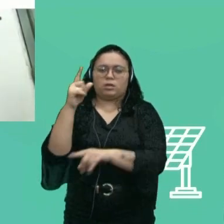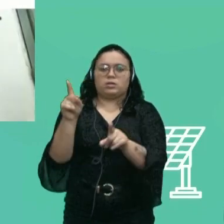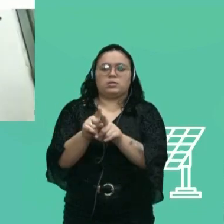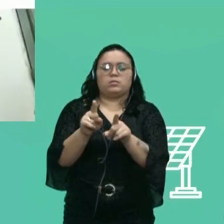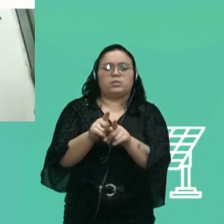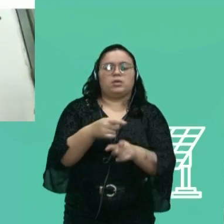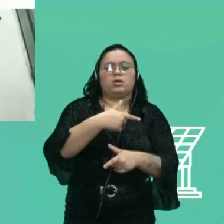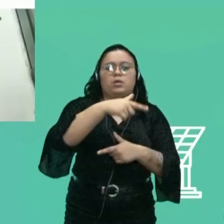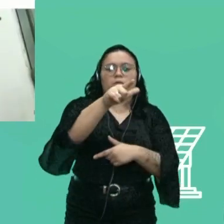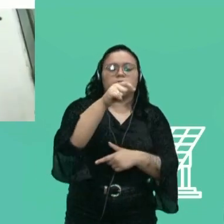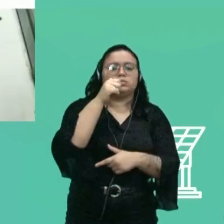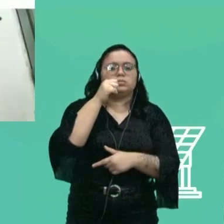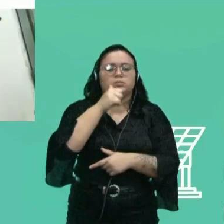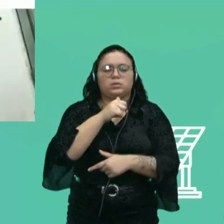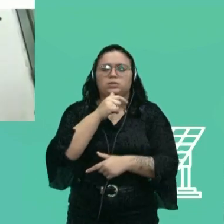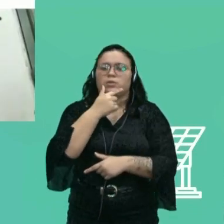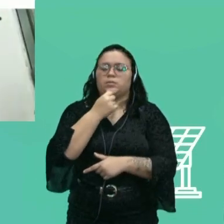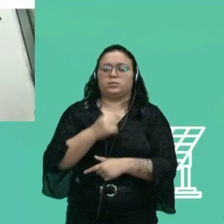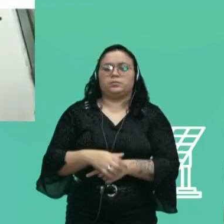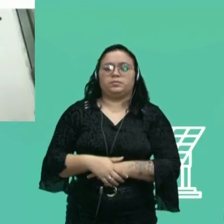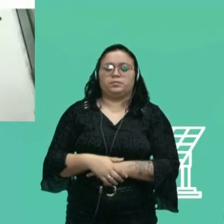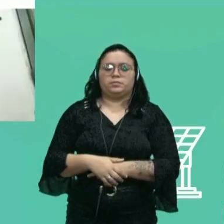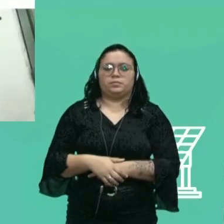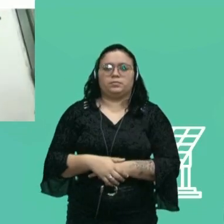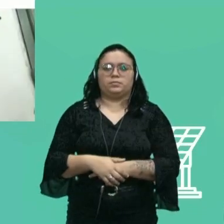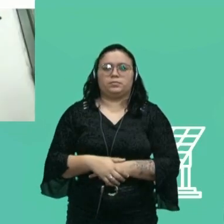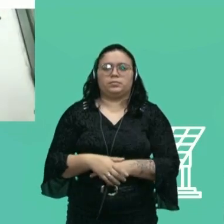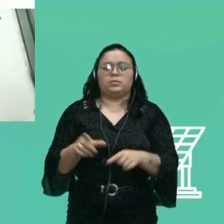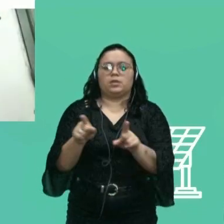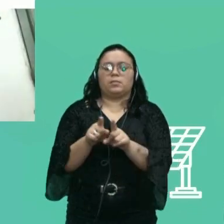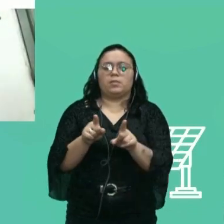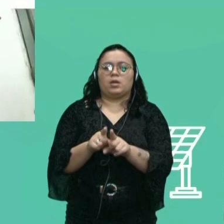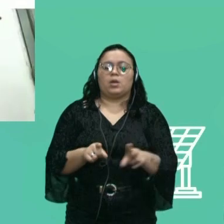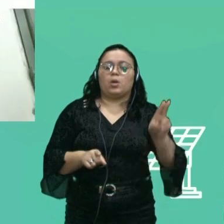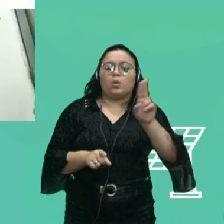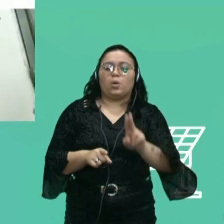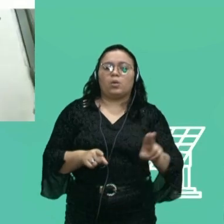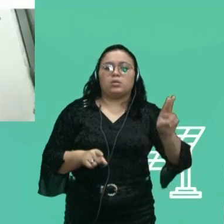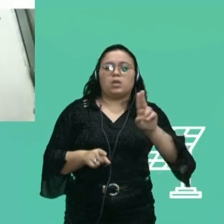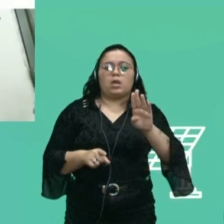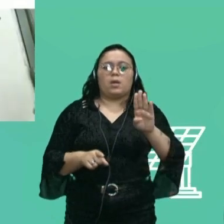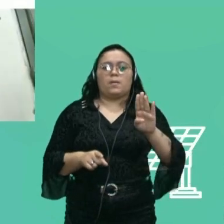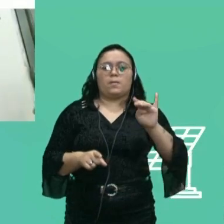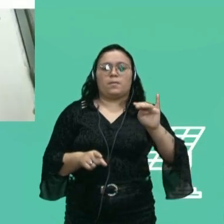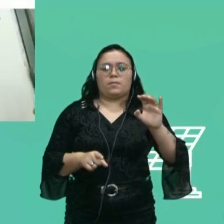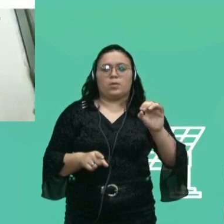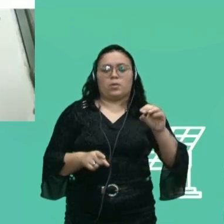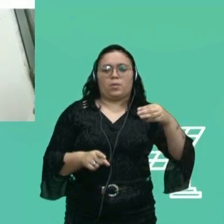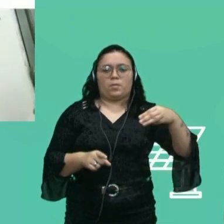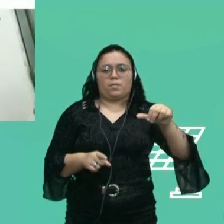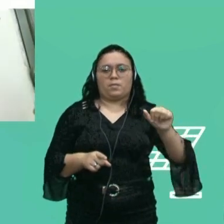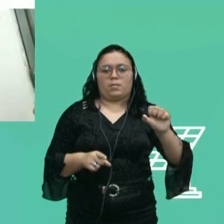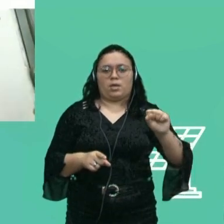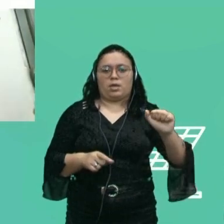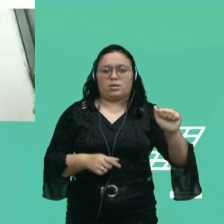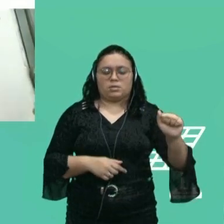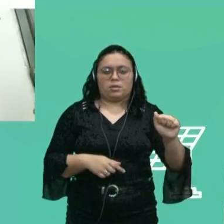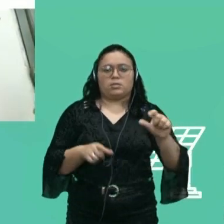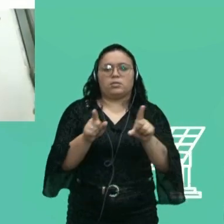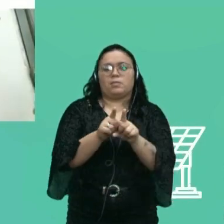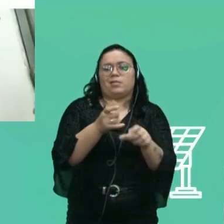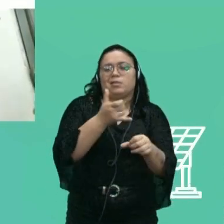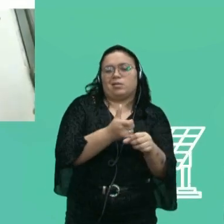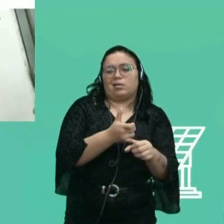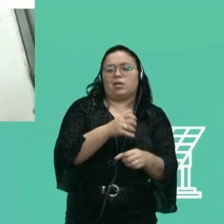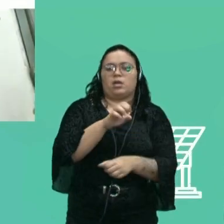marés, dentre outras. E ainda a utilização da biomassa para a produção dos biocombustíveis, como o biodiesel, o etanol